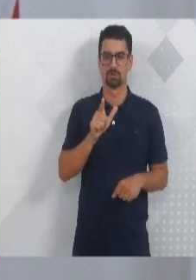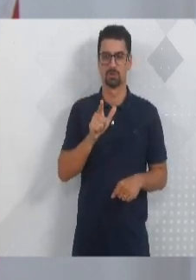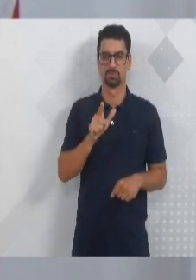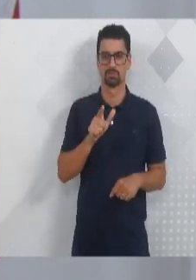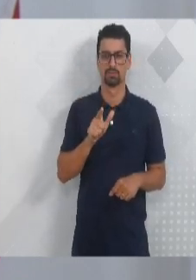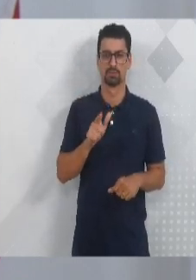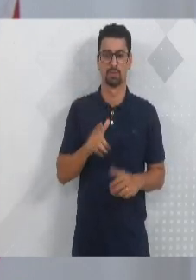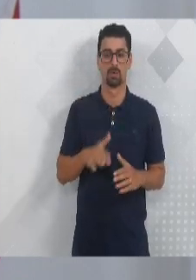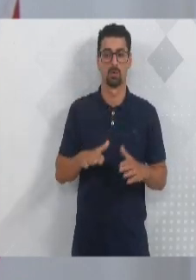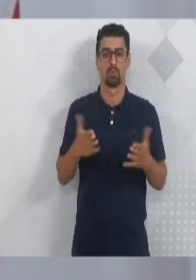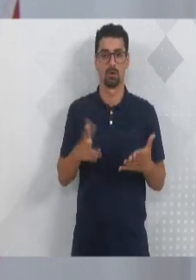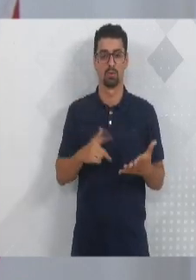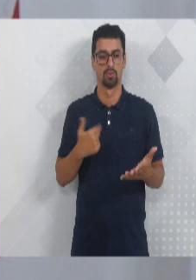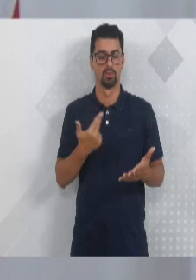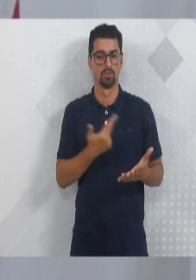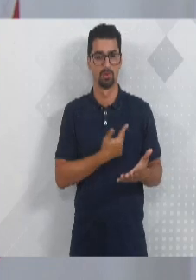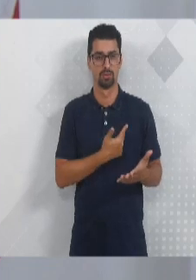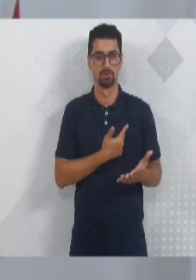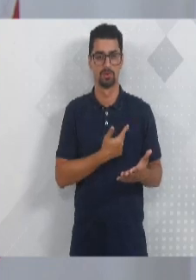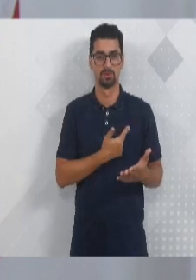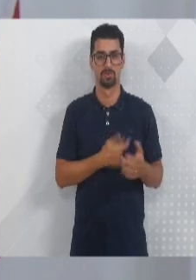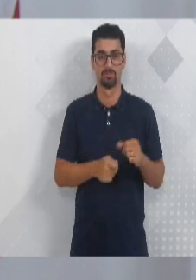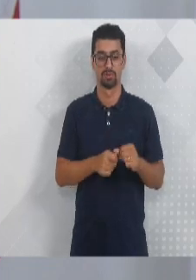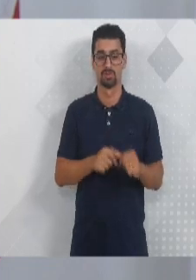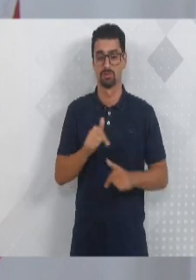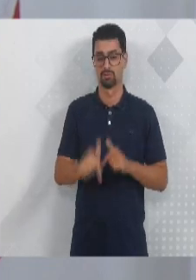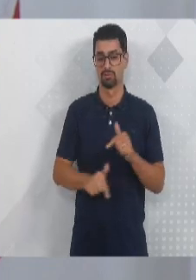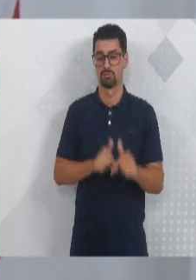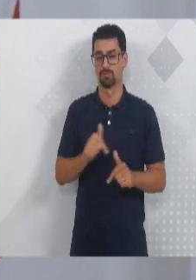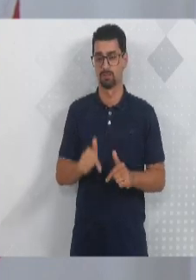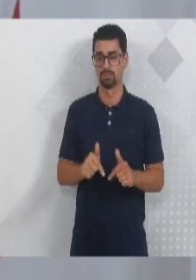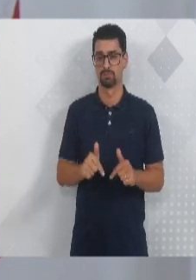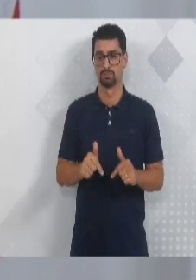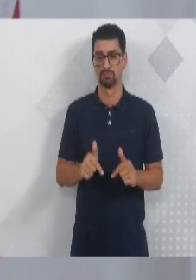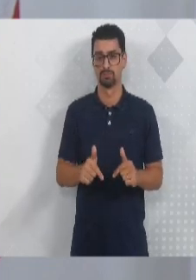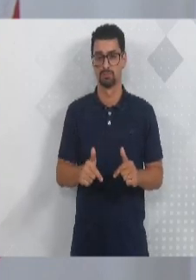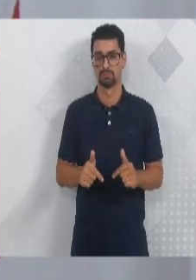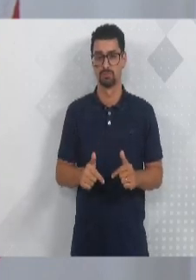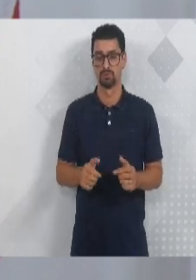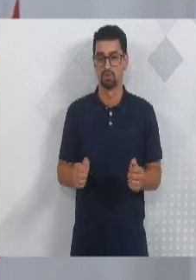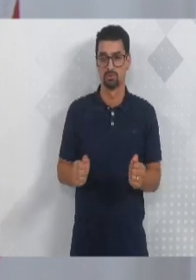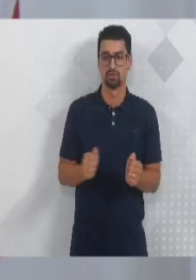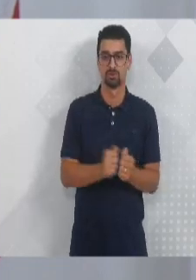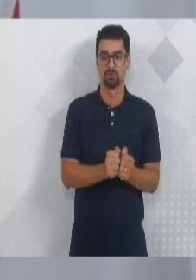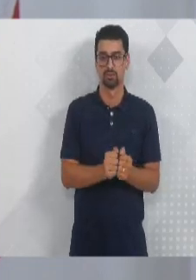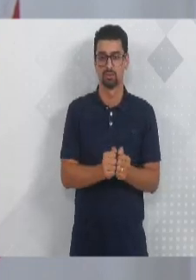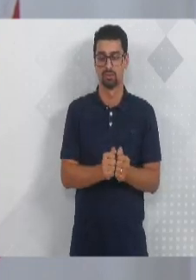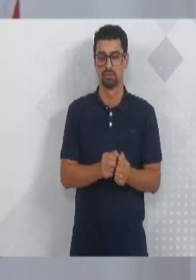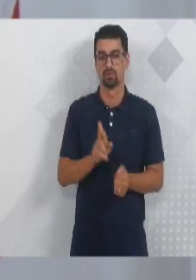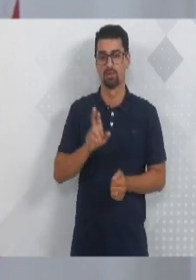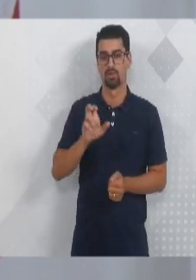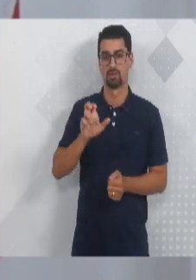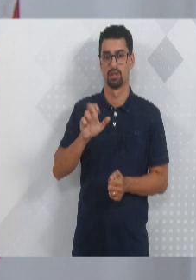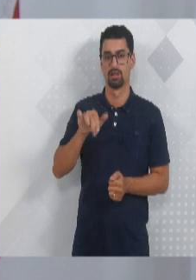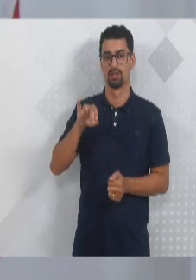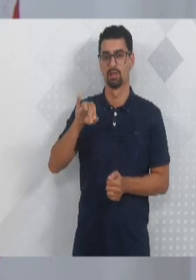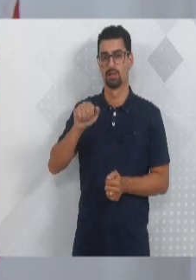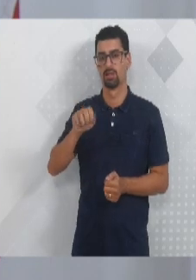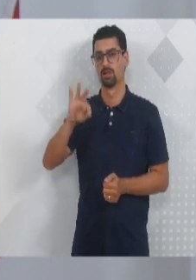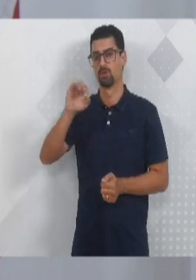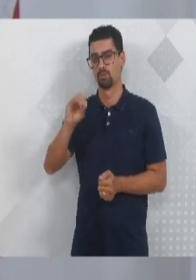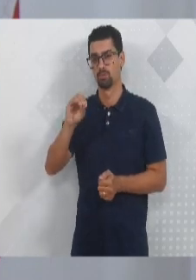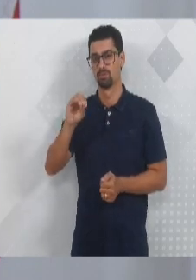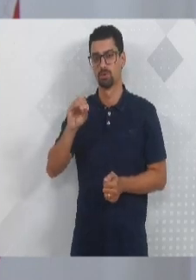nós fazíamos esse trabalho né junto com Dr Renato na época